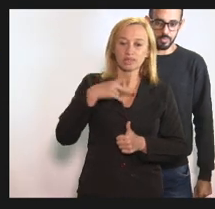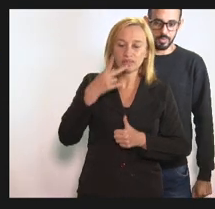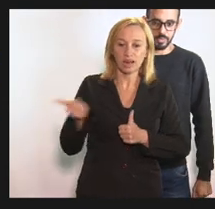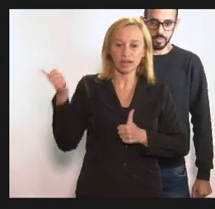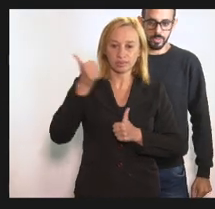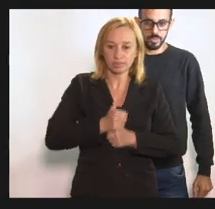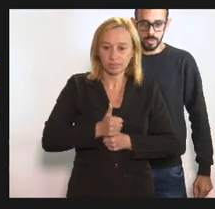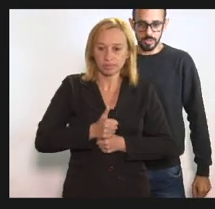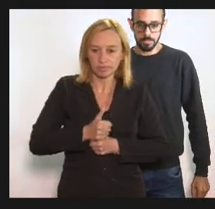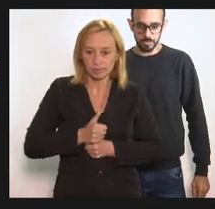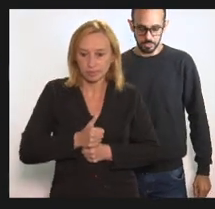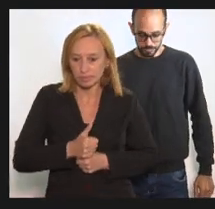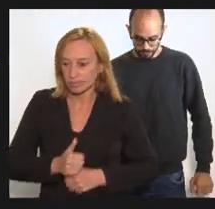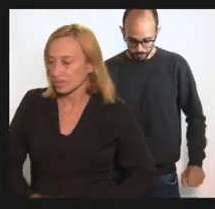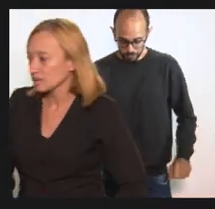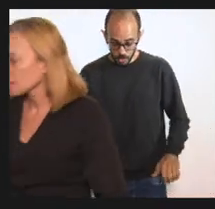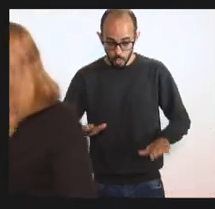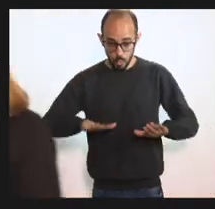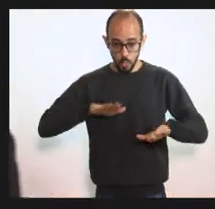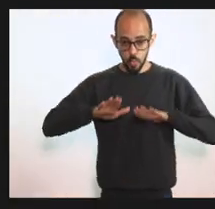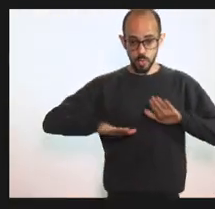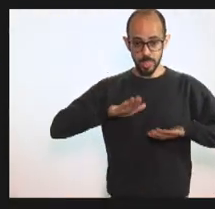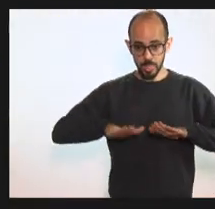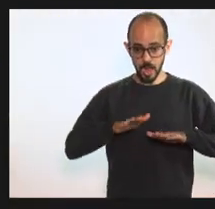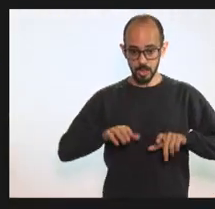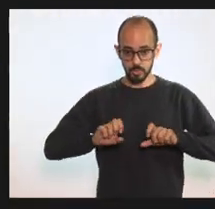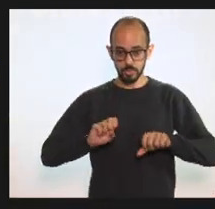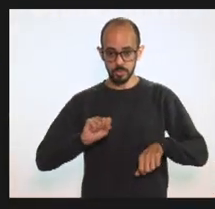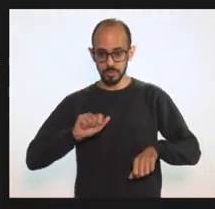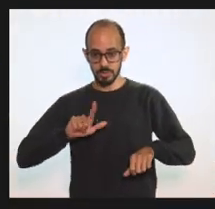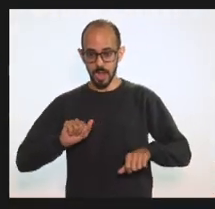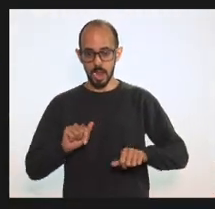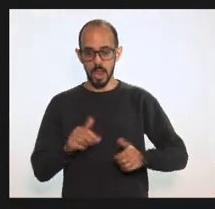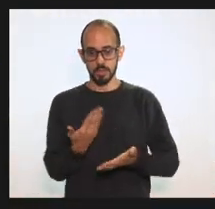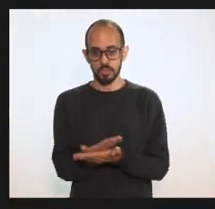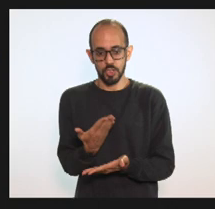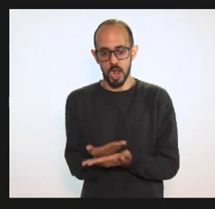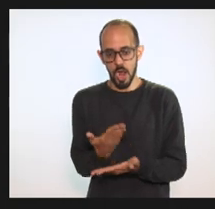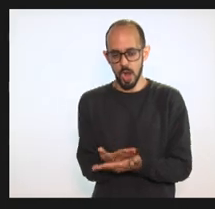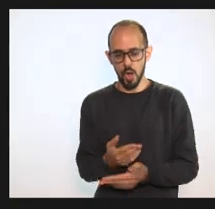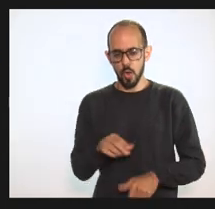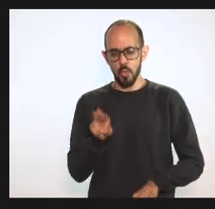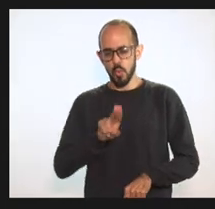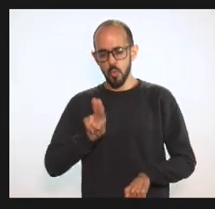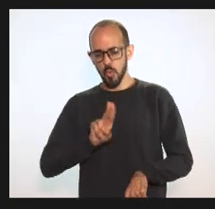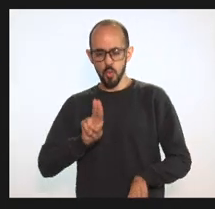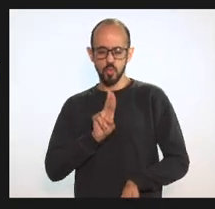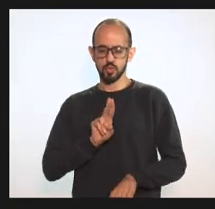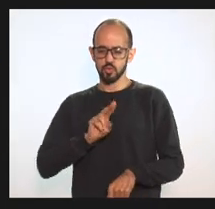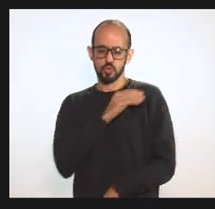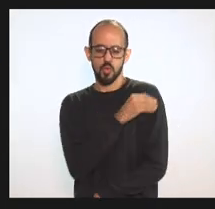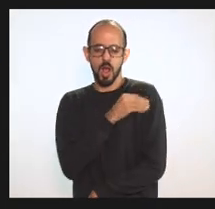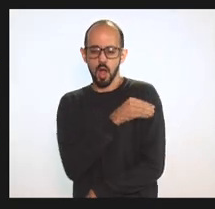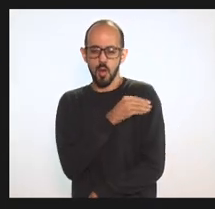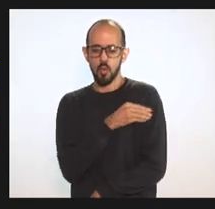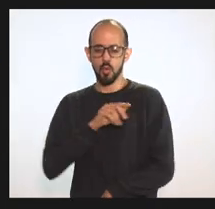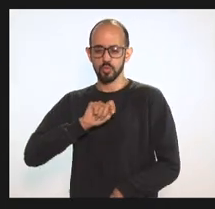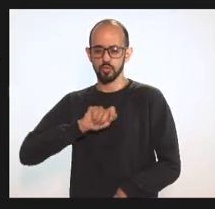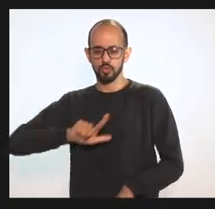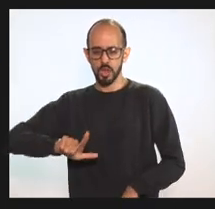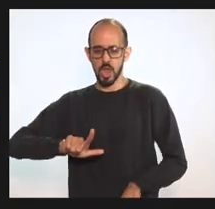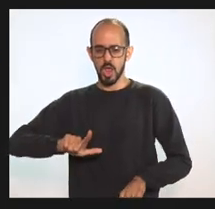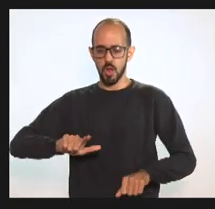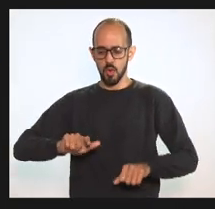somente ter o cuidado em sala de aula, ter o uso de álcool gel, ter a sanitização das mesas.